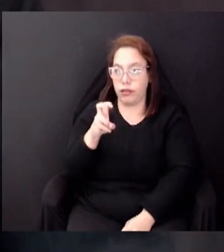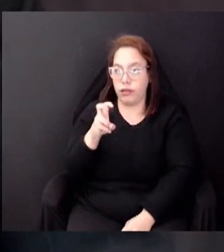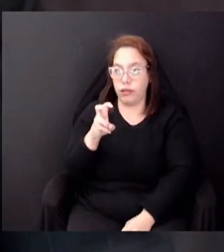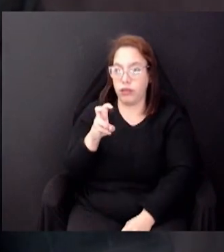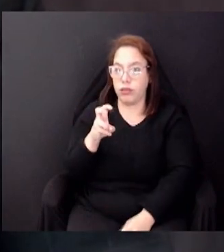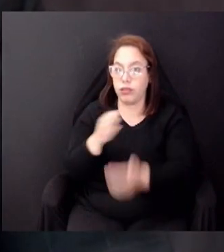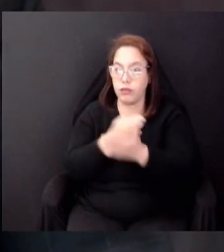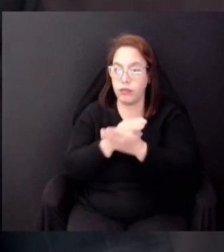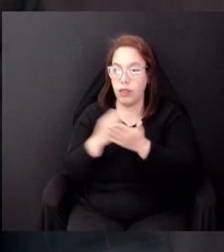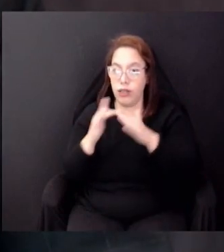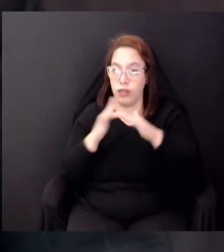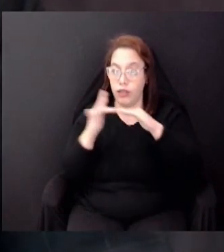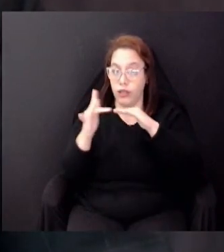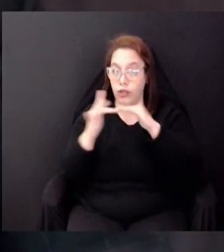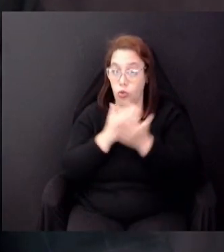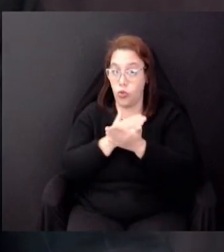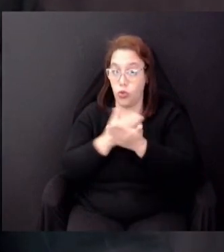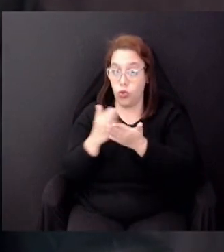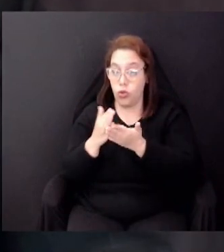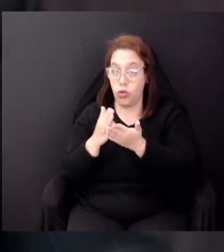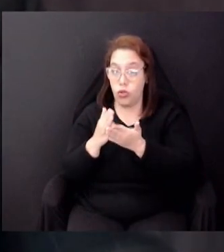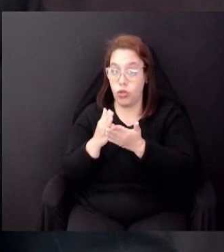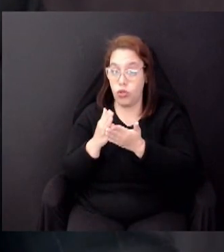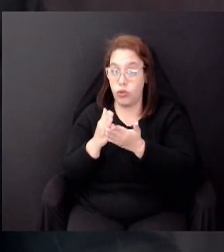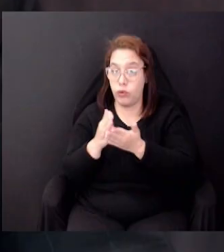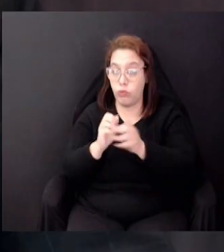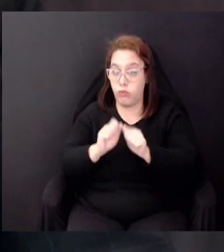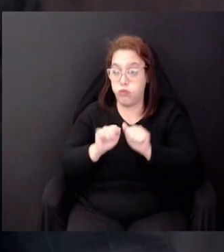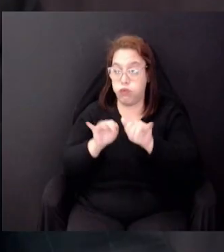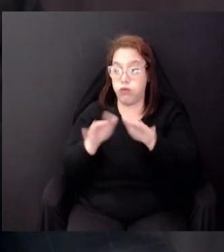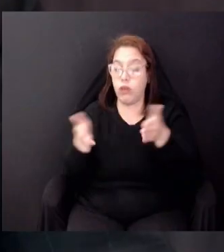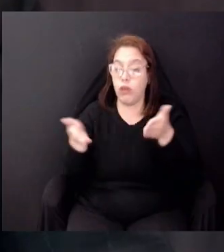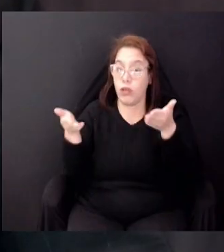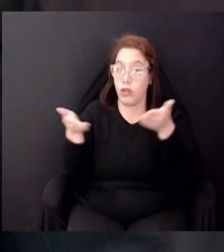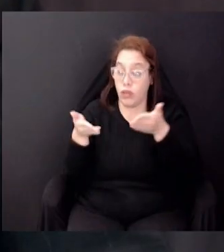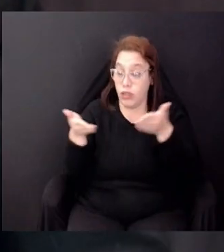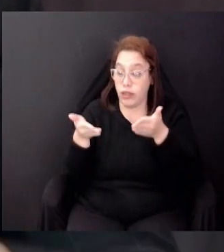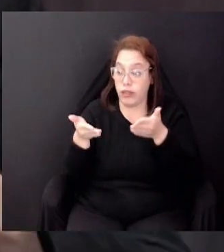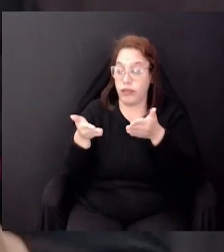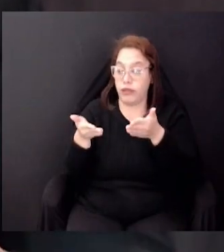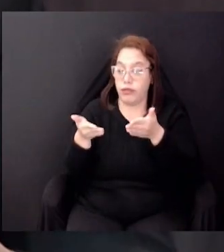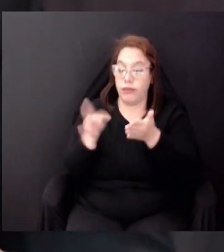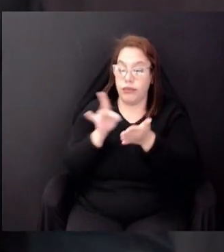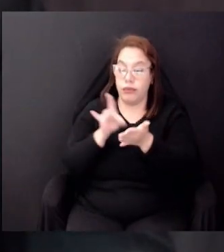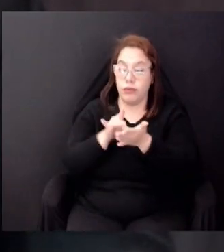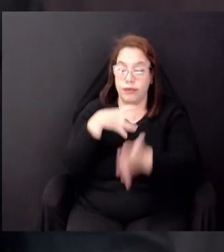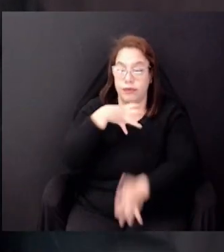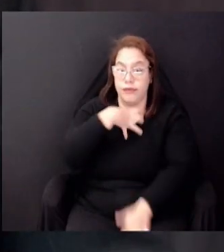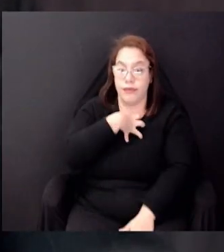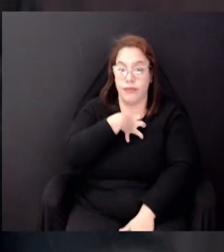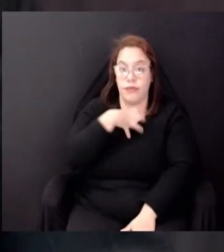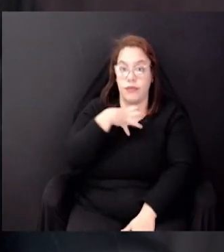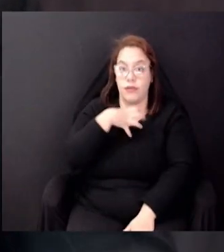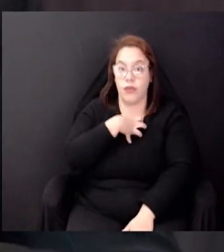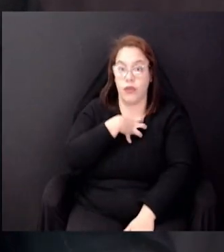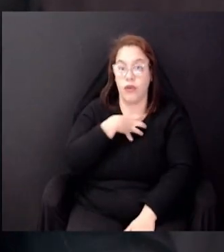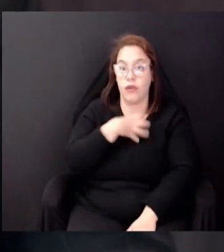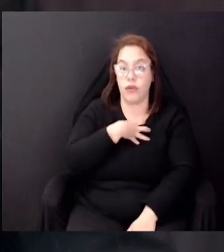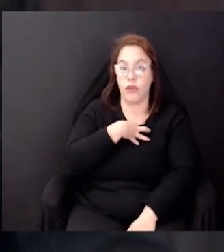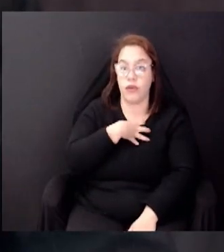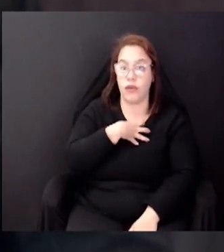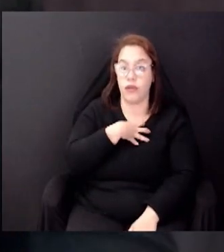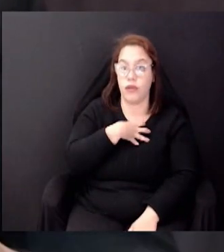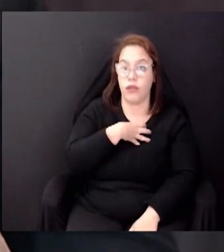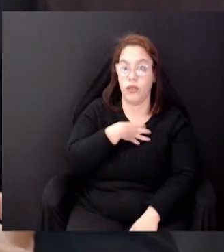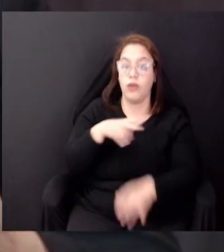sociais se popularizaram, então agora que nós estamos de fato sentindo os efeitos disso. Então é por isso